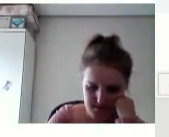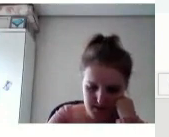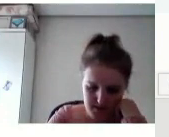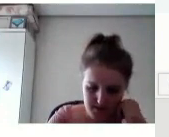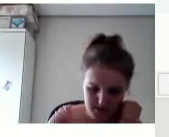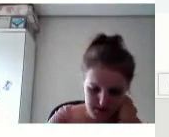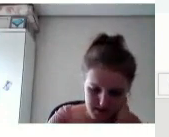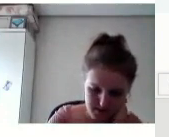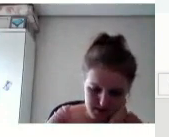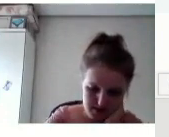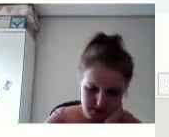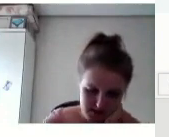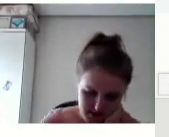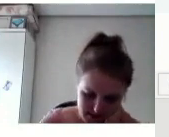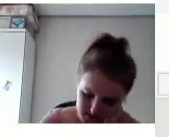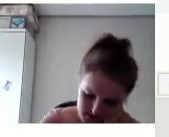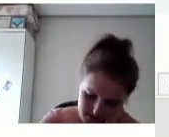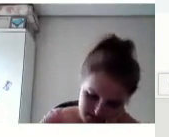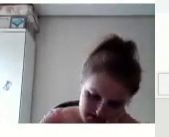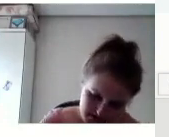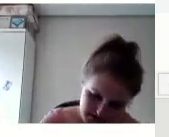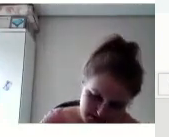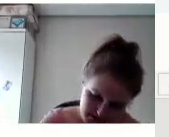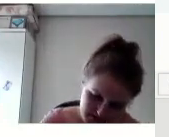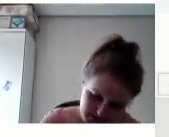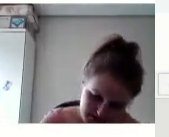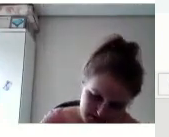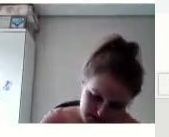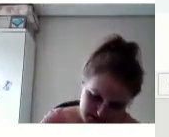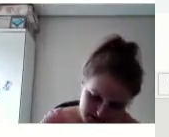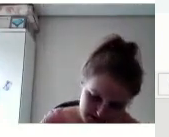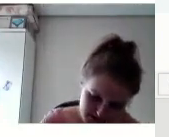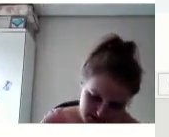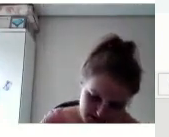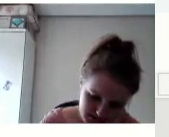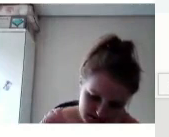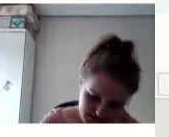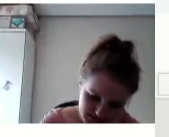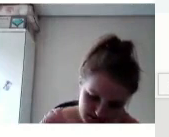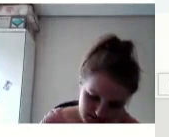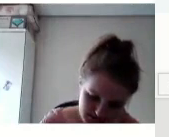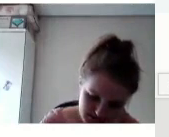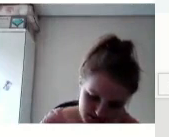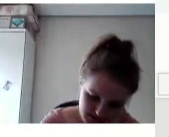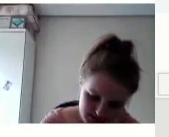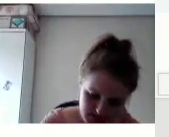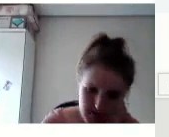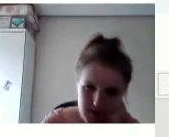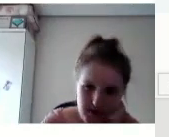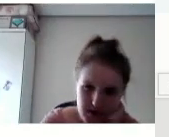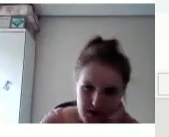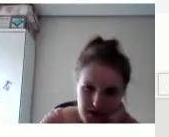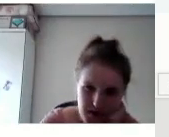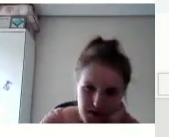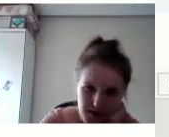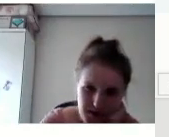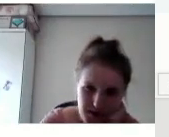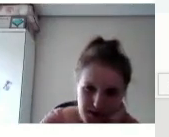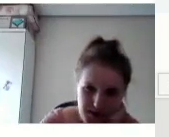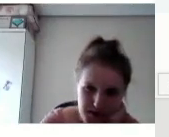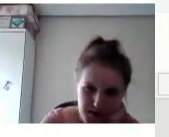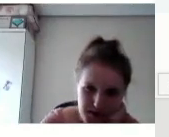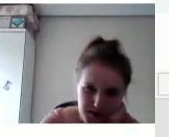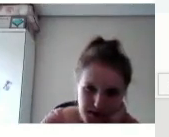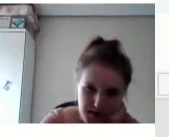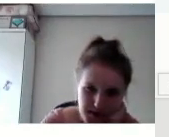as derivadas relativo à parte espacial, né, é o que a gente vai obter para a equação de Euler-Lagrange para o campo independente